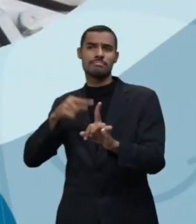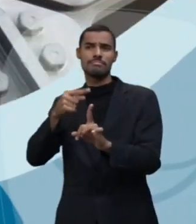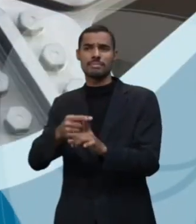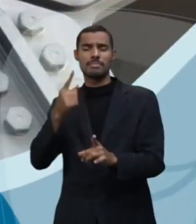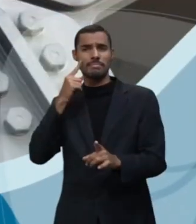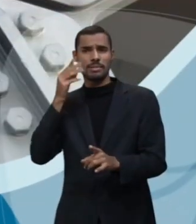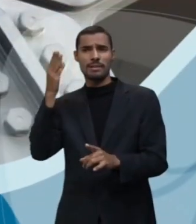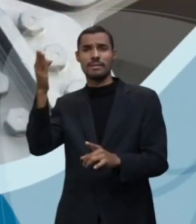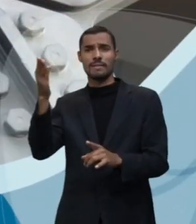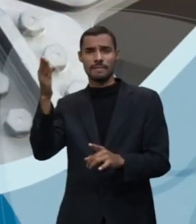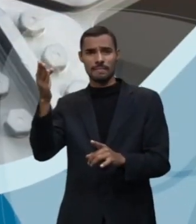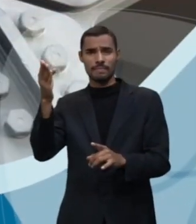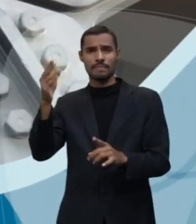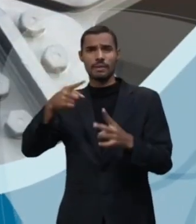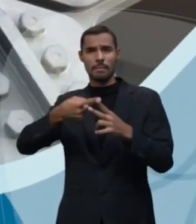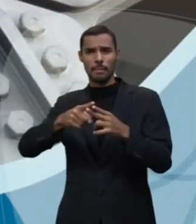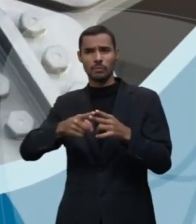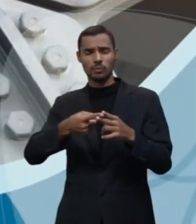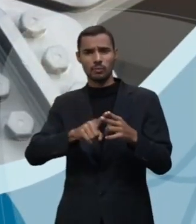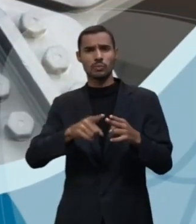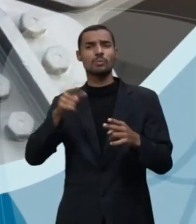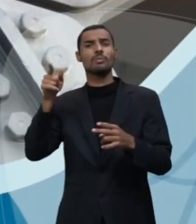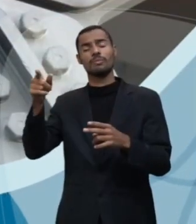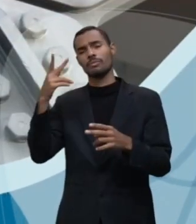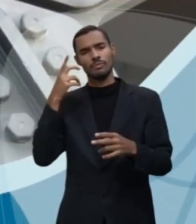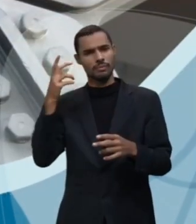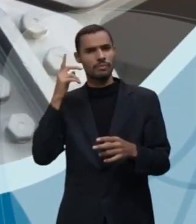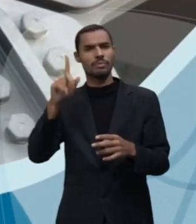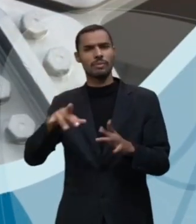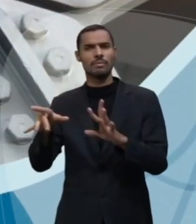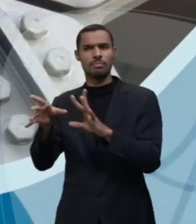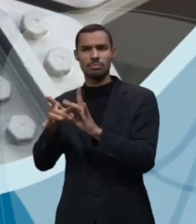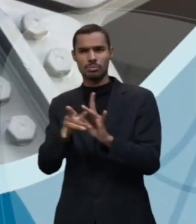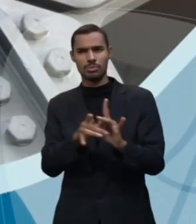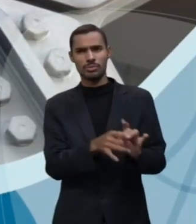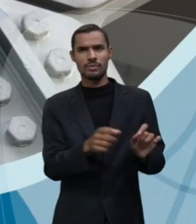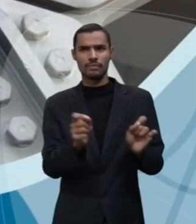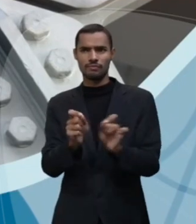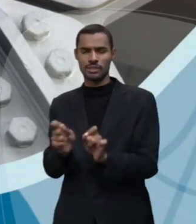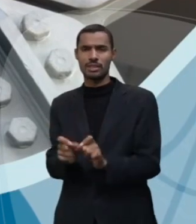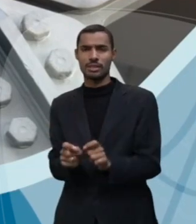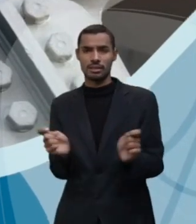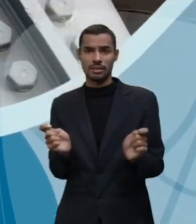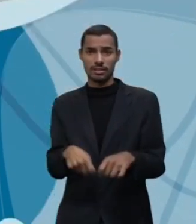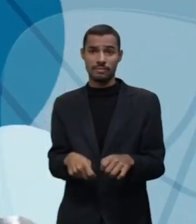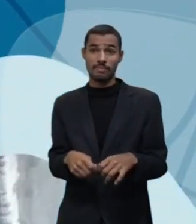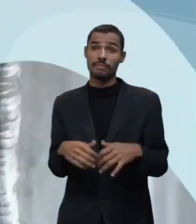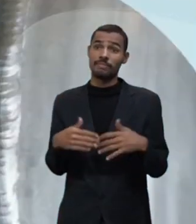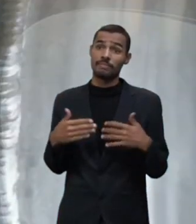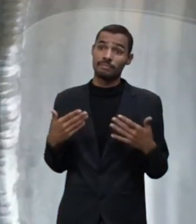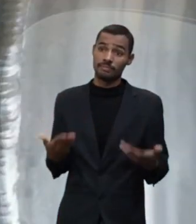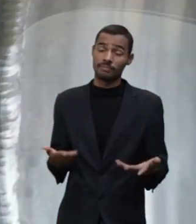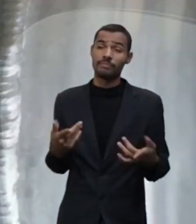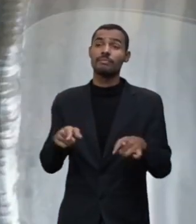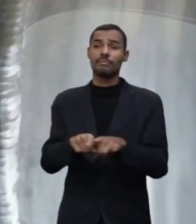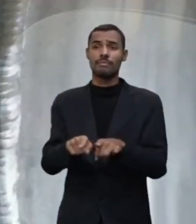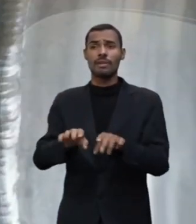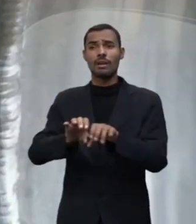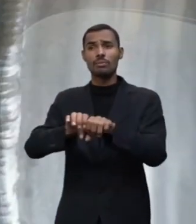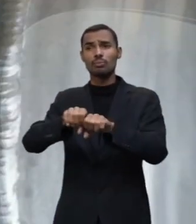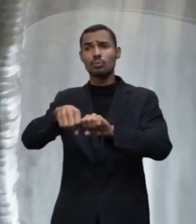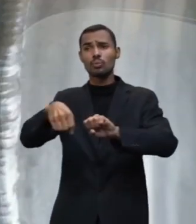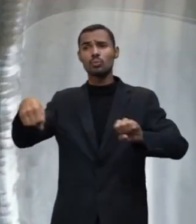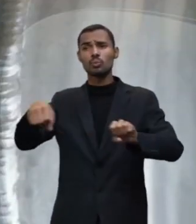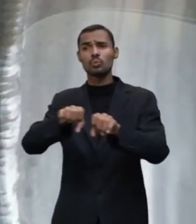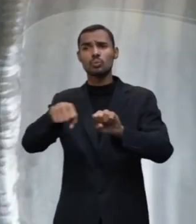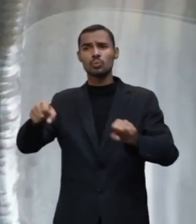estruturas metálicas são as parafusadas, muito comuns em conexões executadas em campo. Além disso, também podemos fazer as